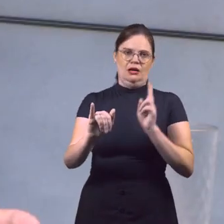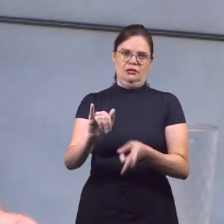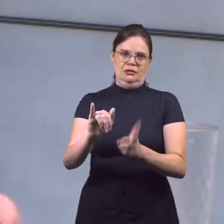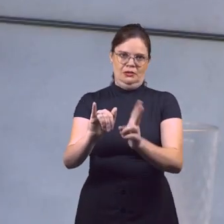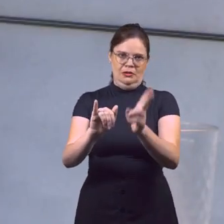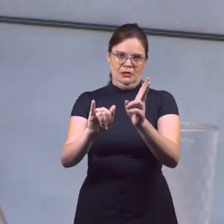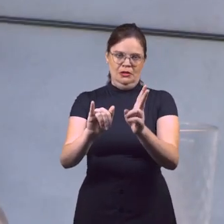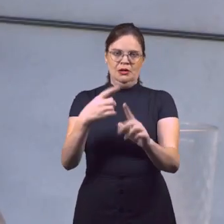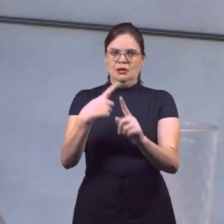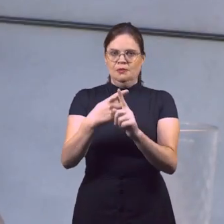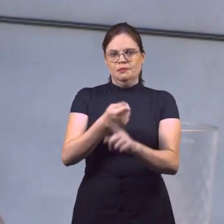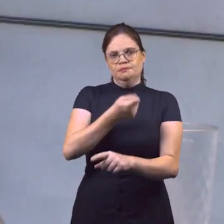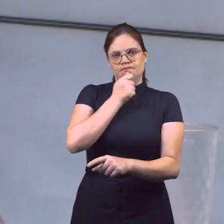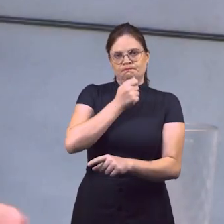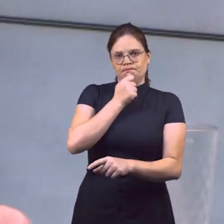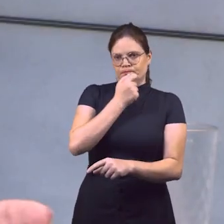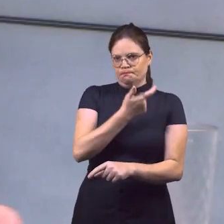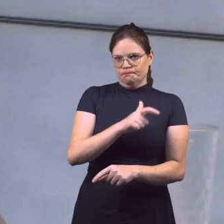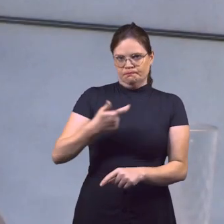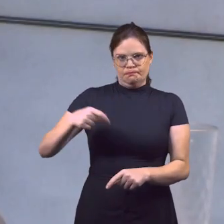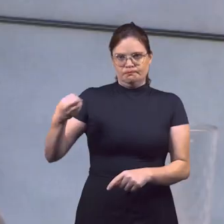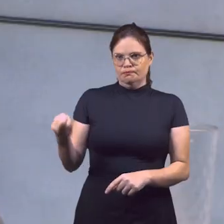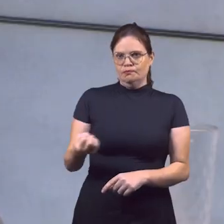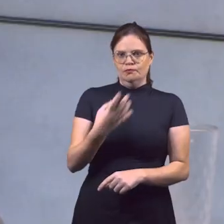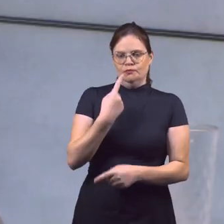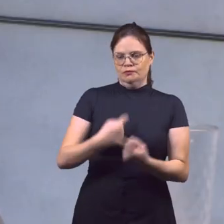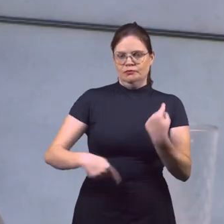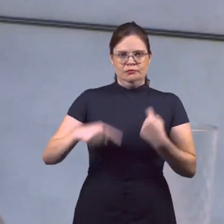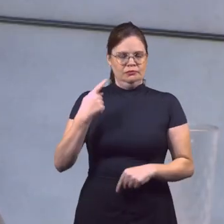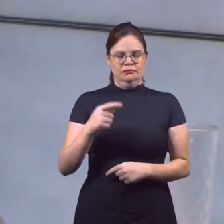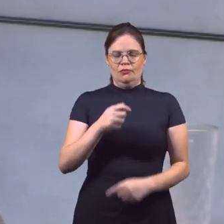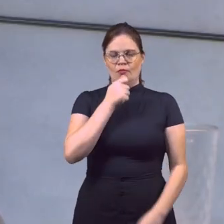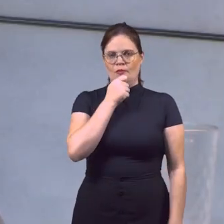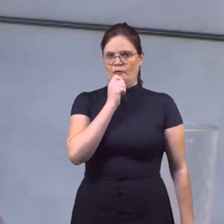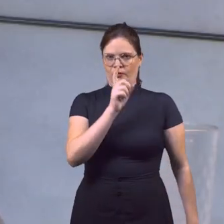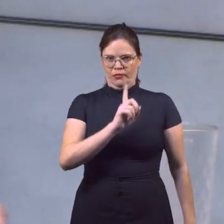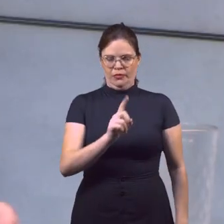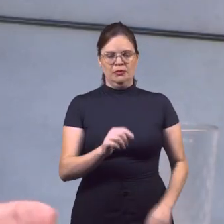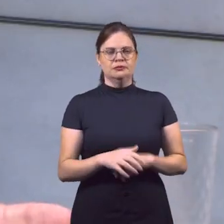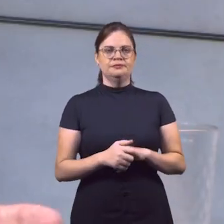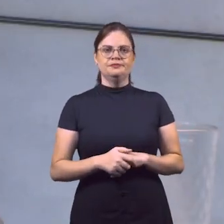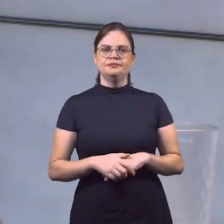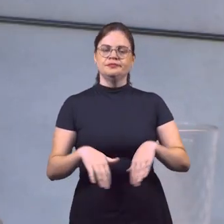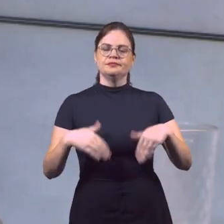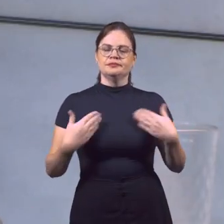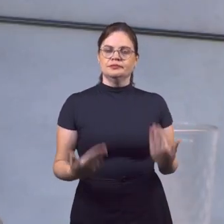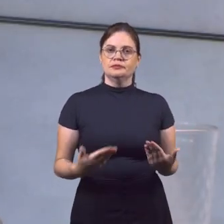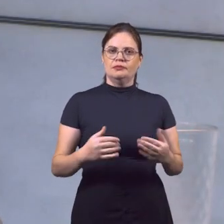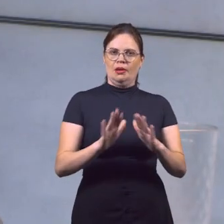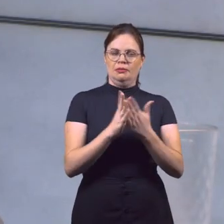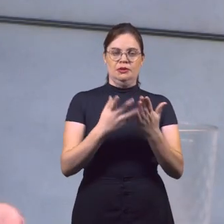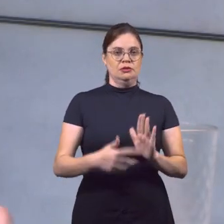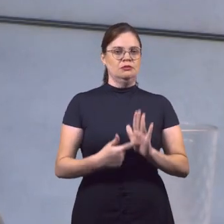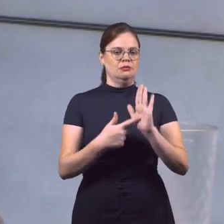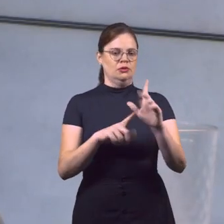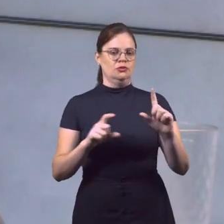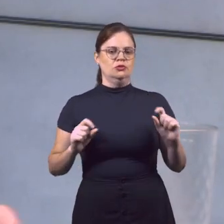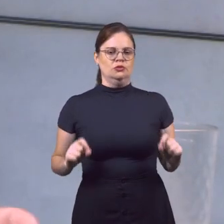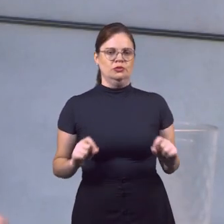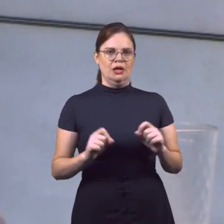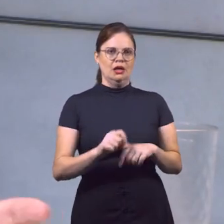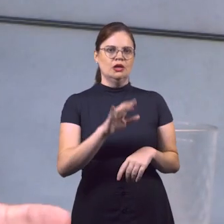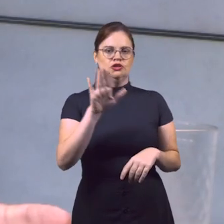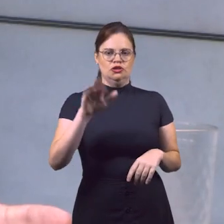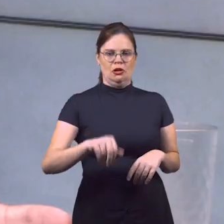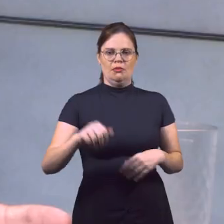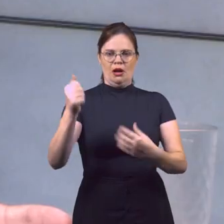identidade, como a palavra nos fala. E conforme mencionado na Bíblia, ela sugere que Abraão, seu esposo, ele tivesse um filho com a